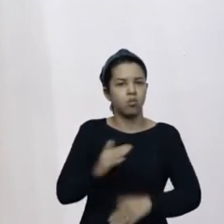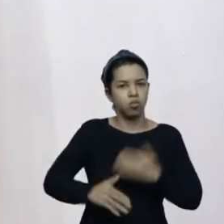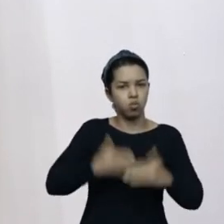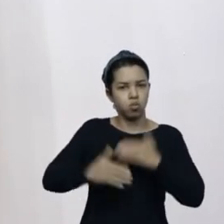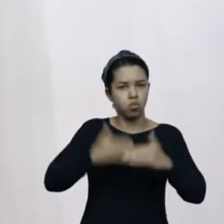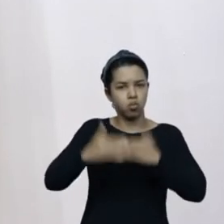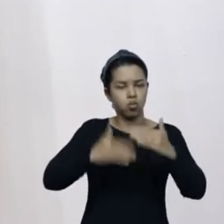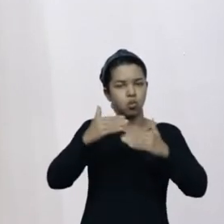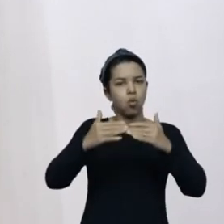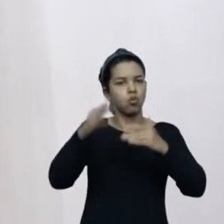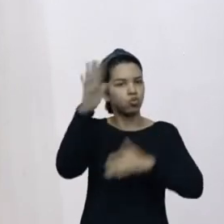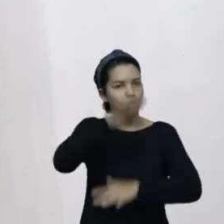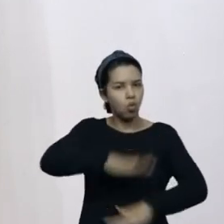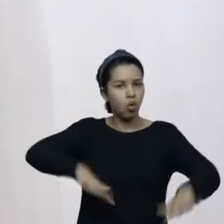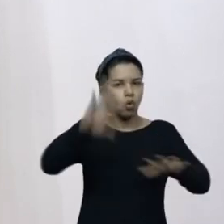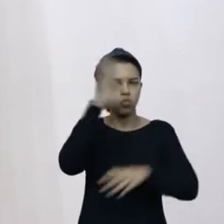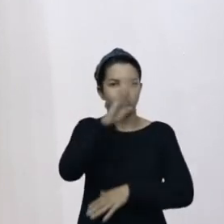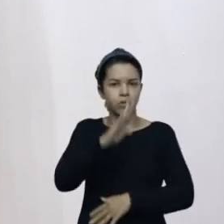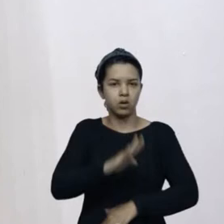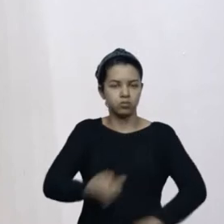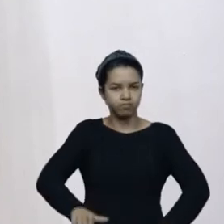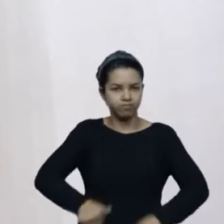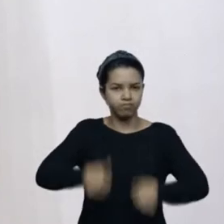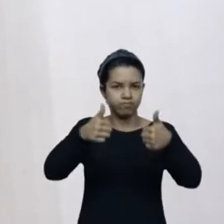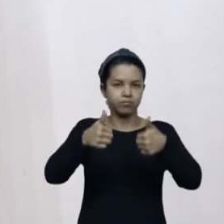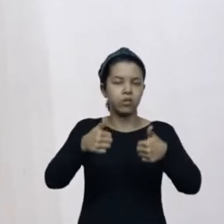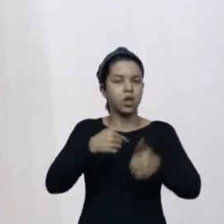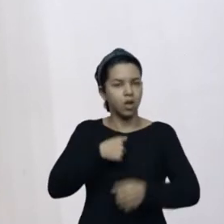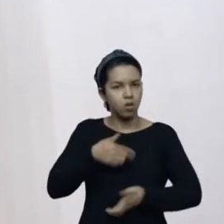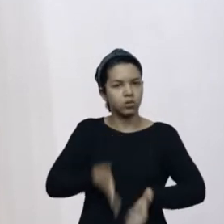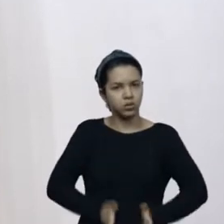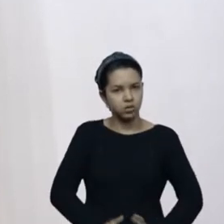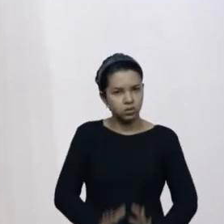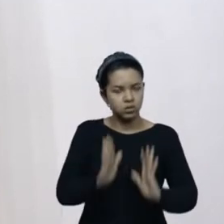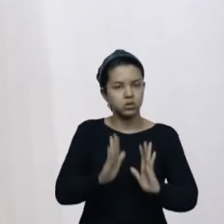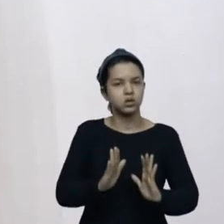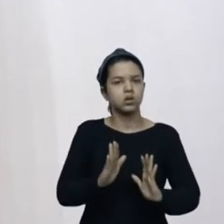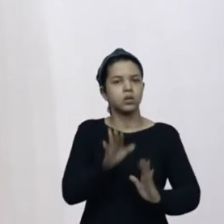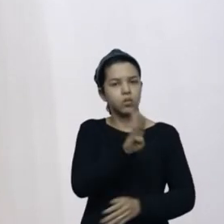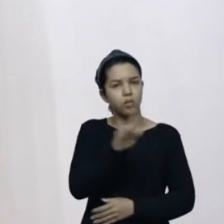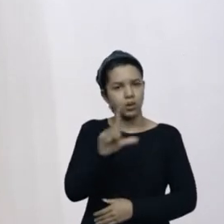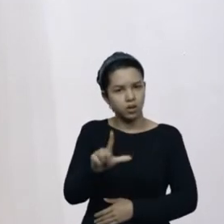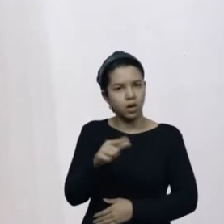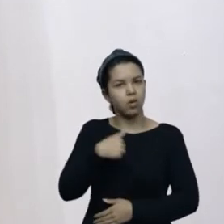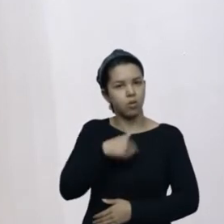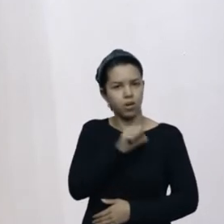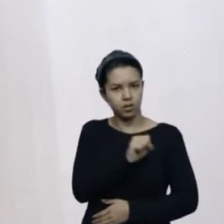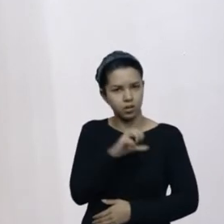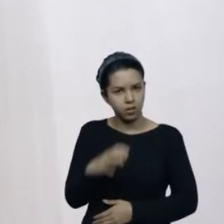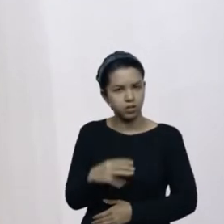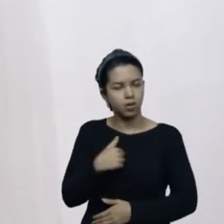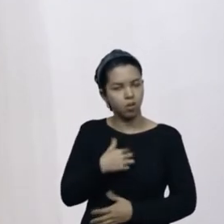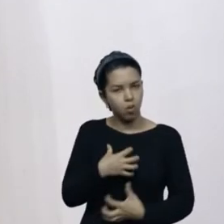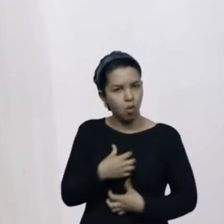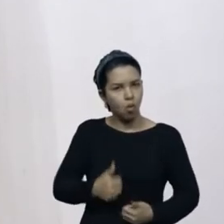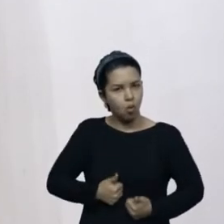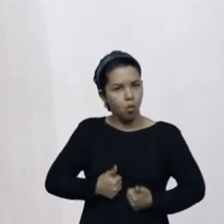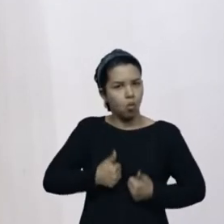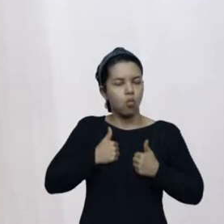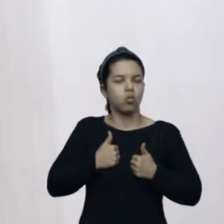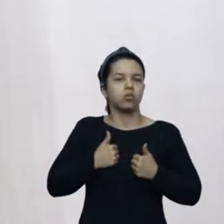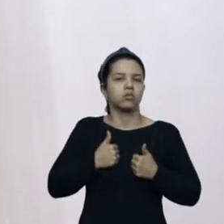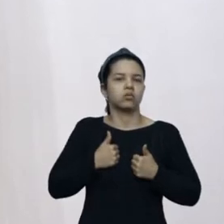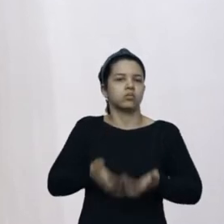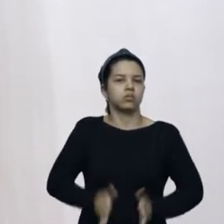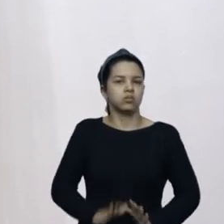né? Eu, aqui de Santa Catarina, eu sou catarinense, nascido em Blumenau, então eu me orgulho muito de ser catarinense. Tanto é que as